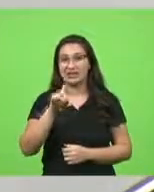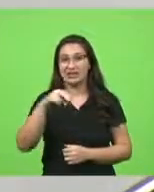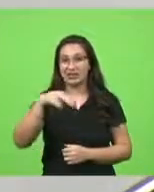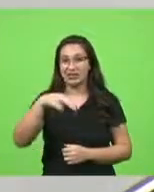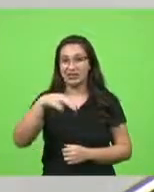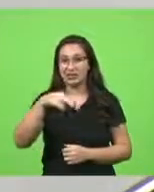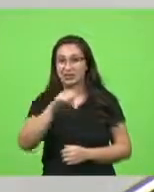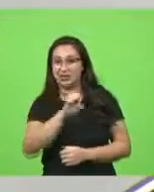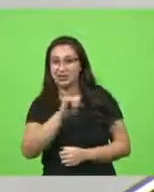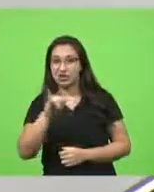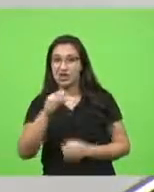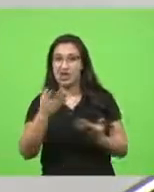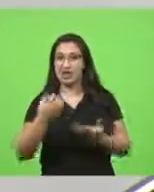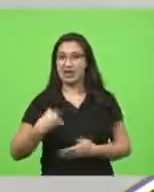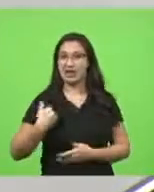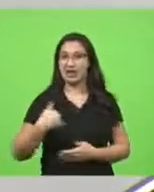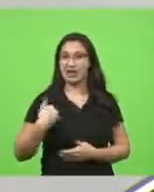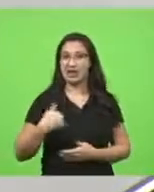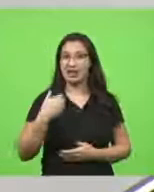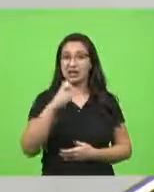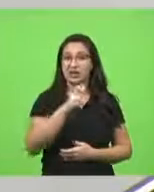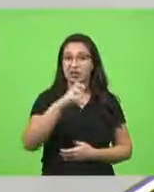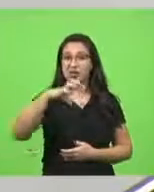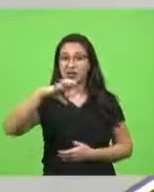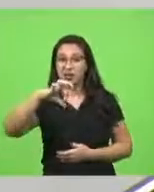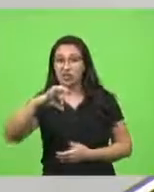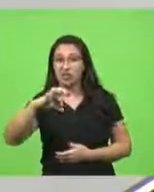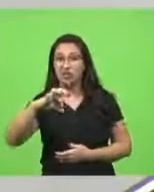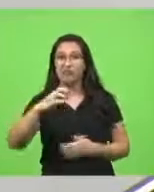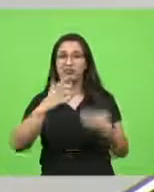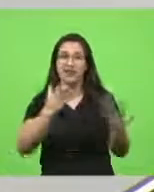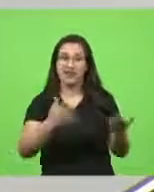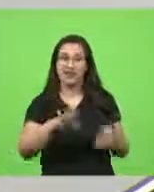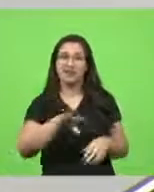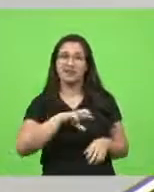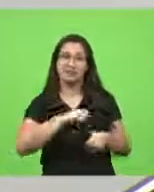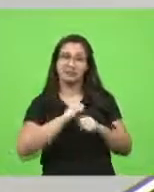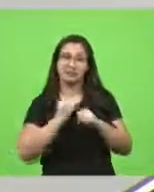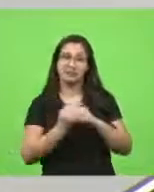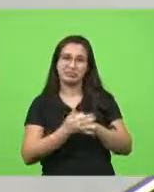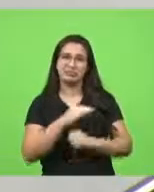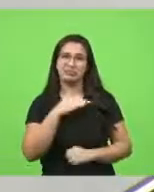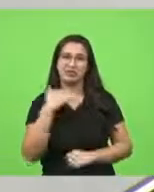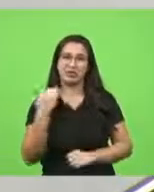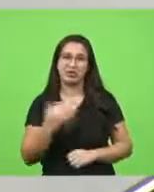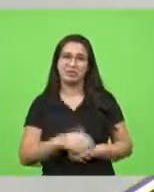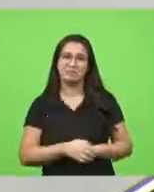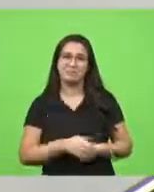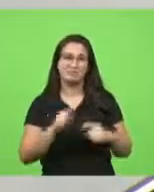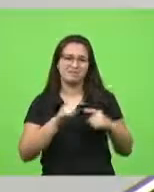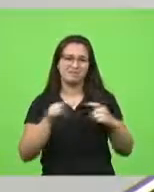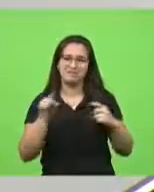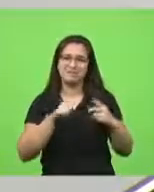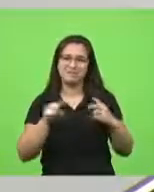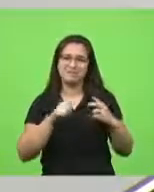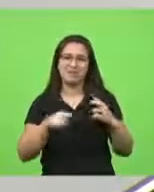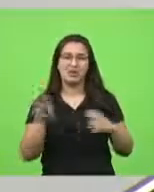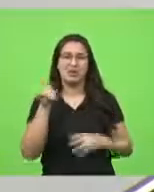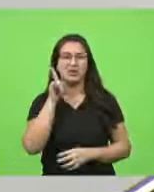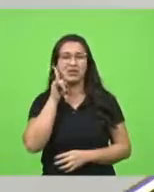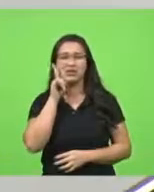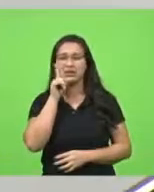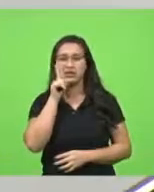anos, foi mais uma vítima do Covid. E nós, quase toda semana, infelizmente,